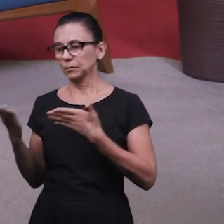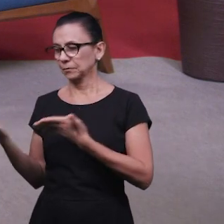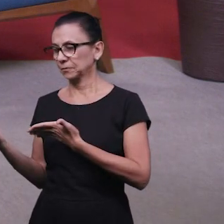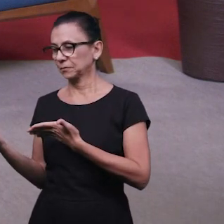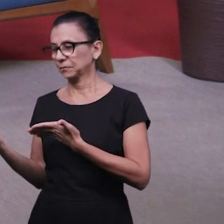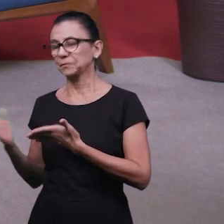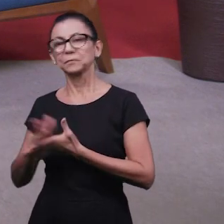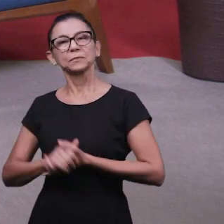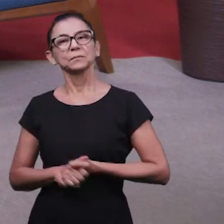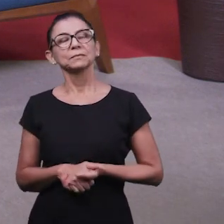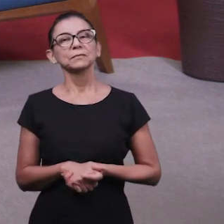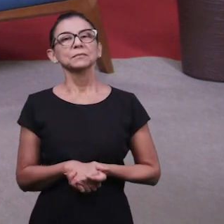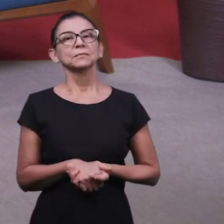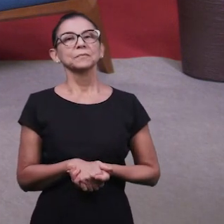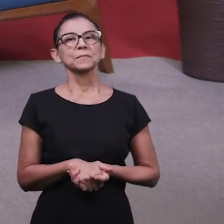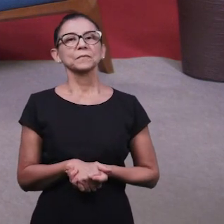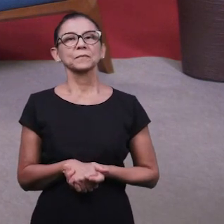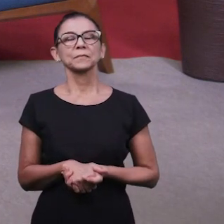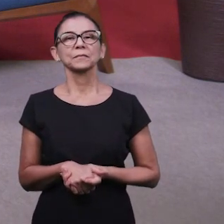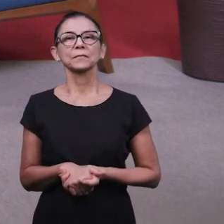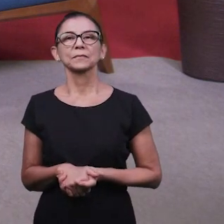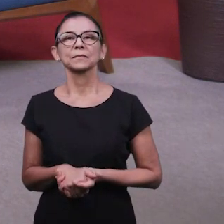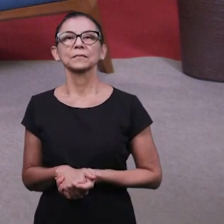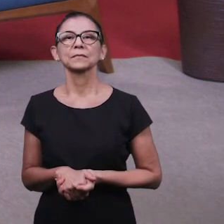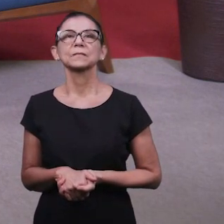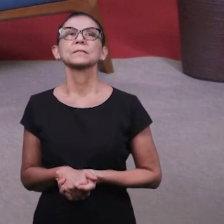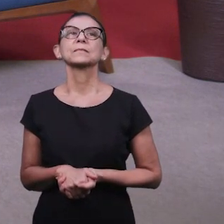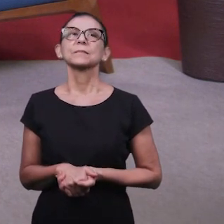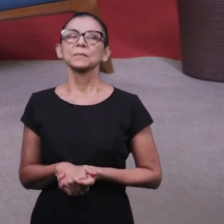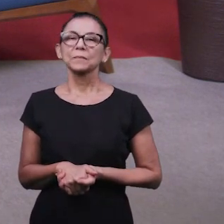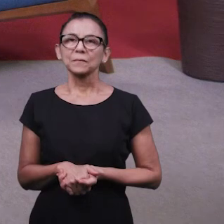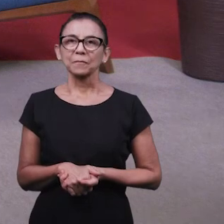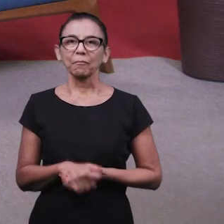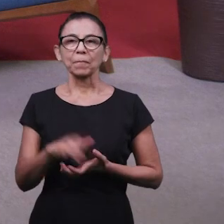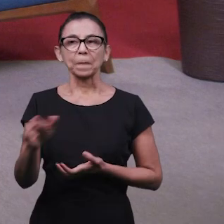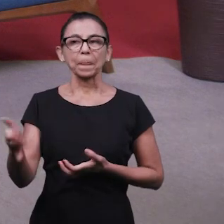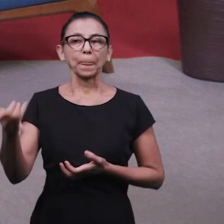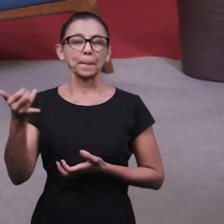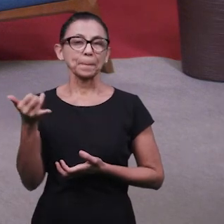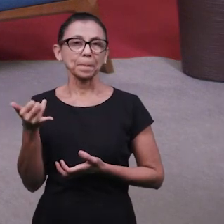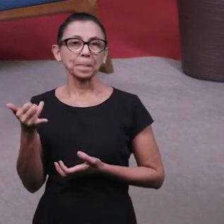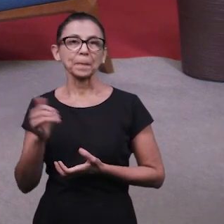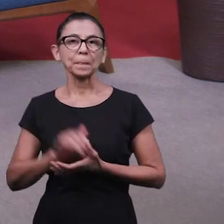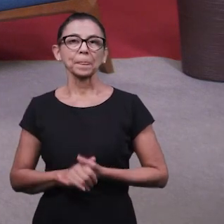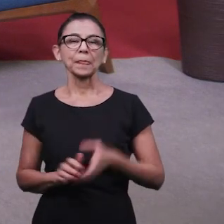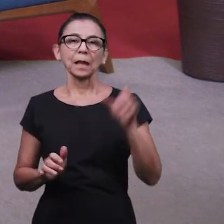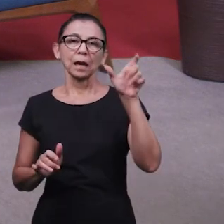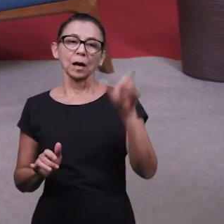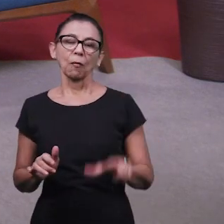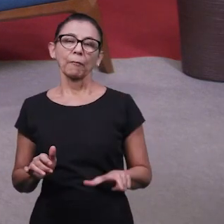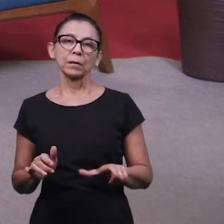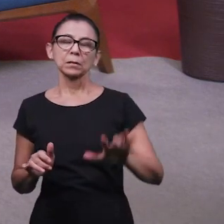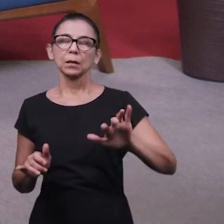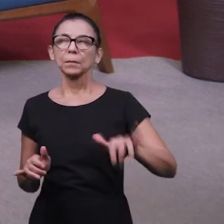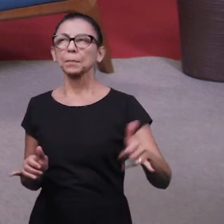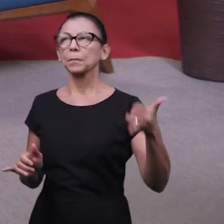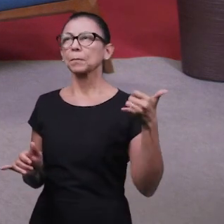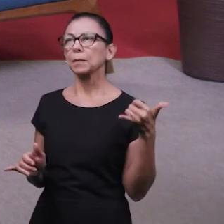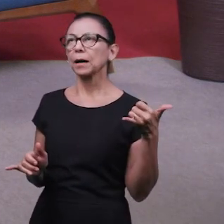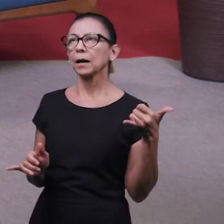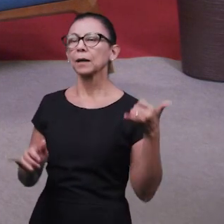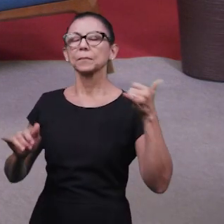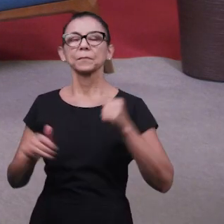Cristã Maranata. É muito simples participar. Você vai ter apenas que fazer uma ligação gratuita e que pode ser feita todas as